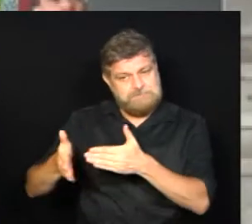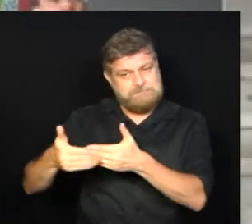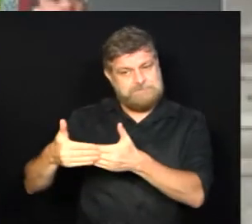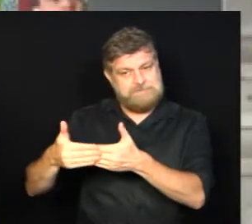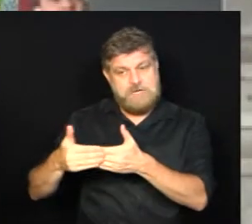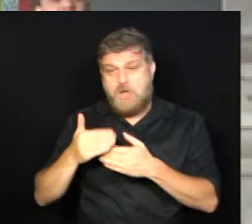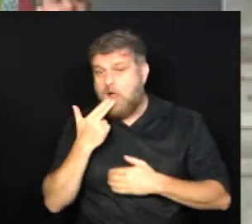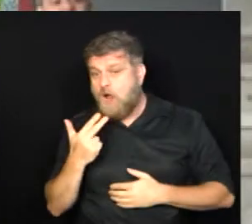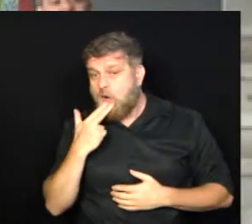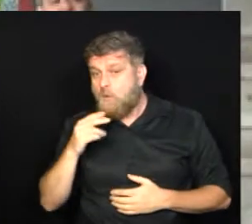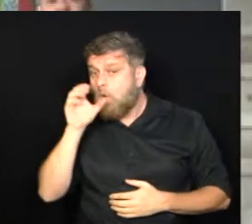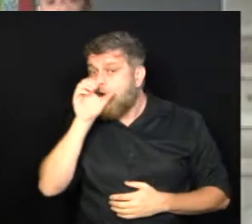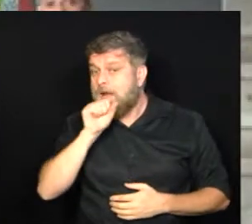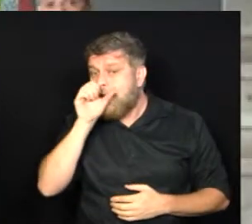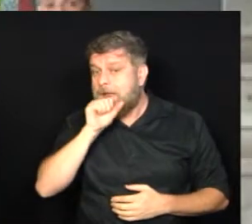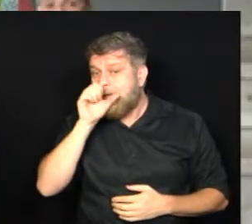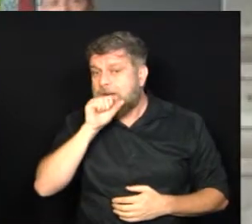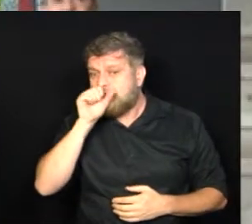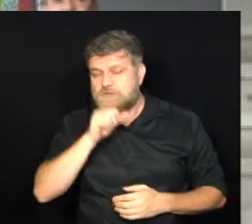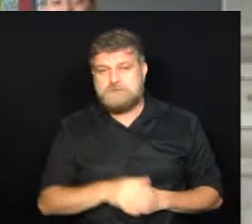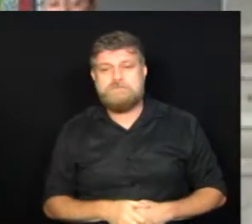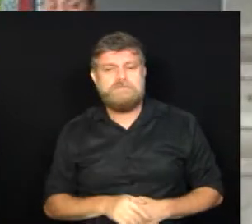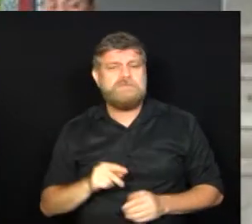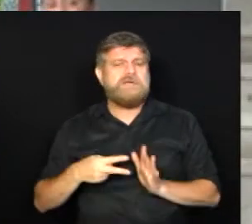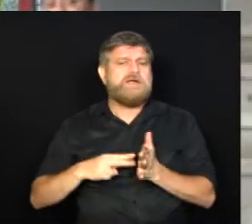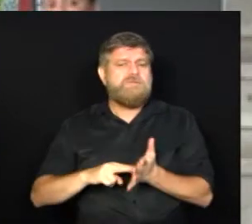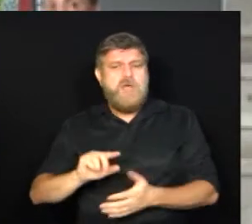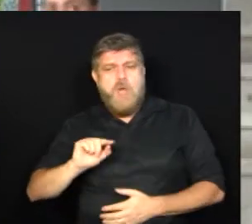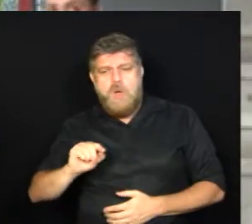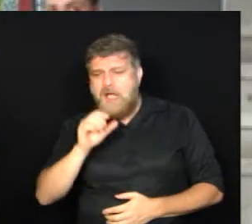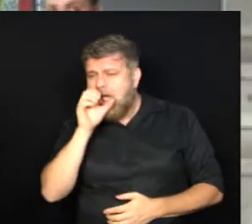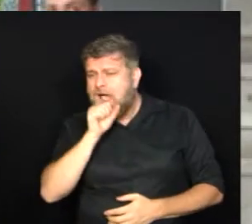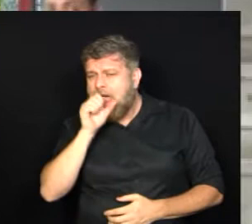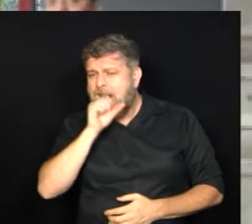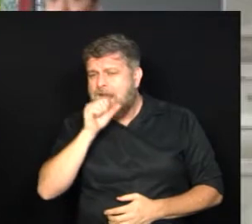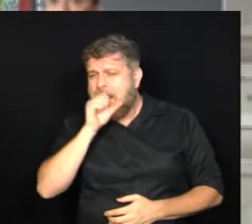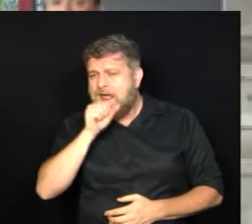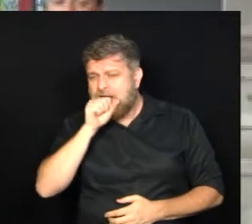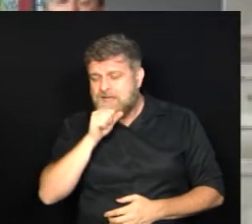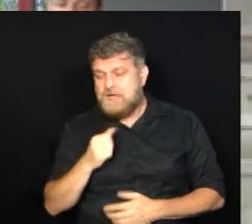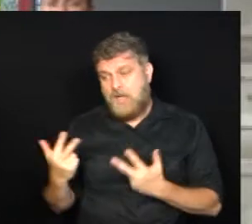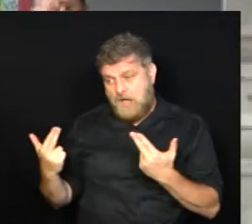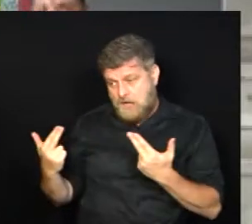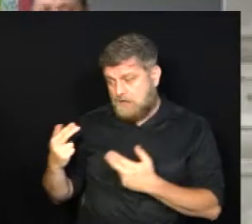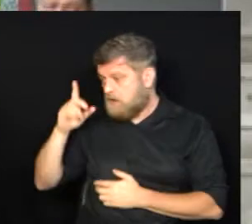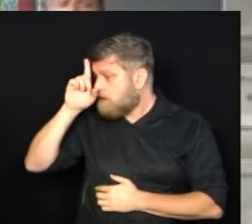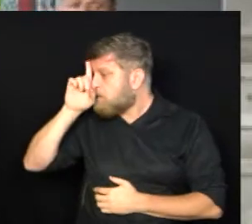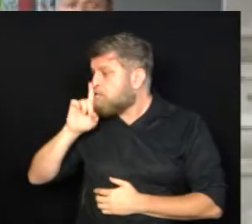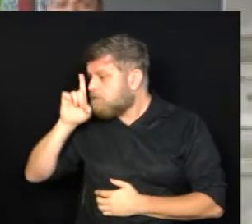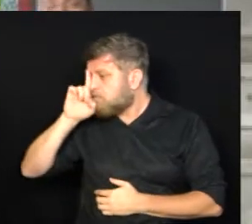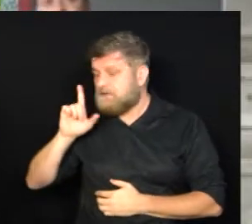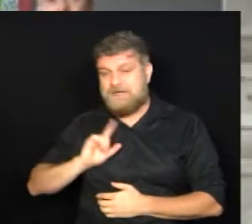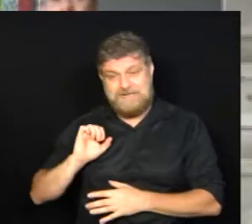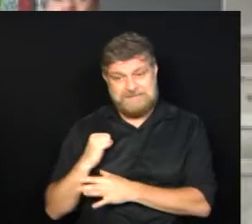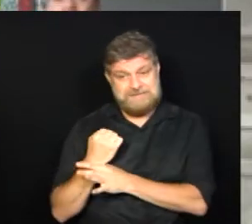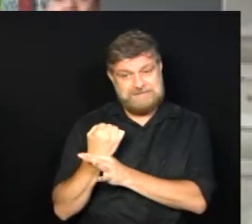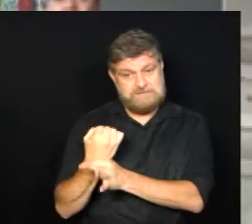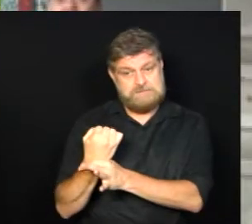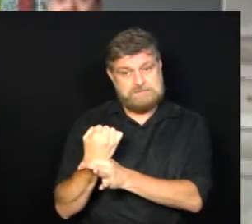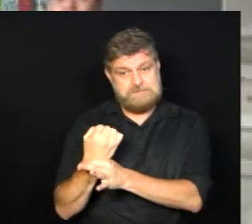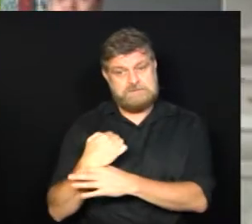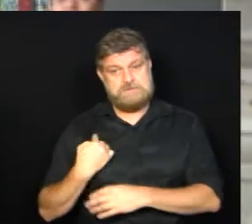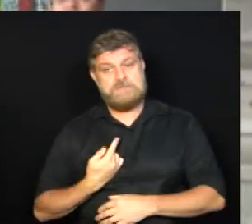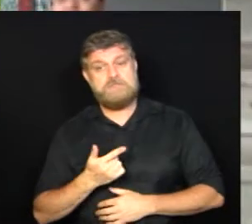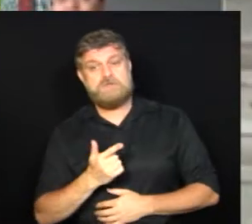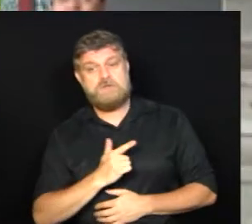fase laranja. A fase laranja, assim como a própria fase amarela, é a garantia que nós temos